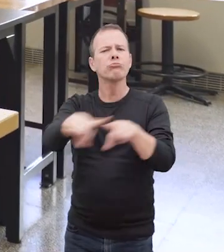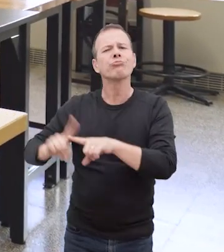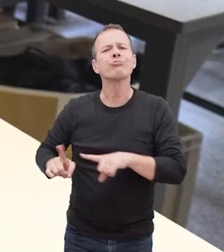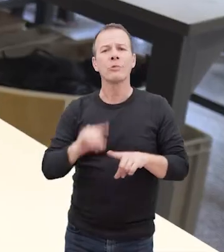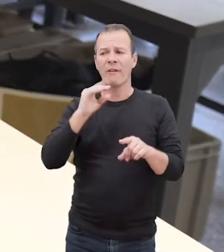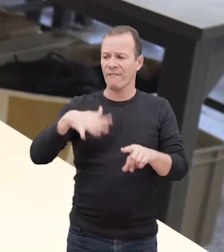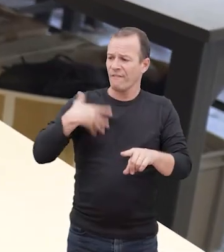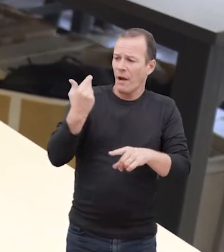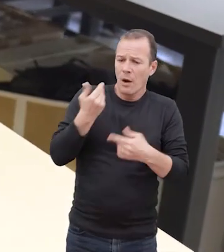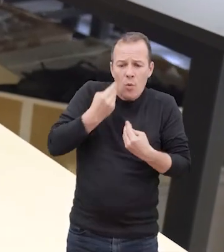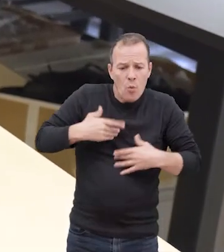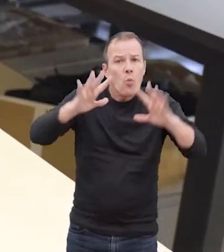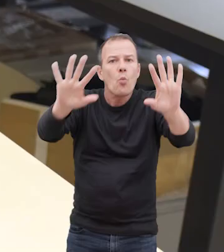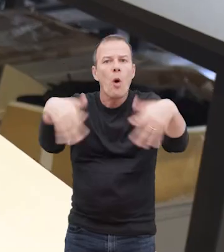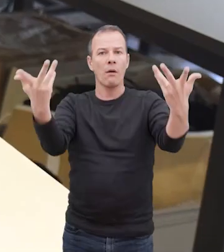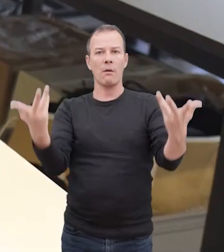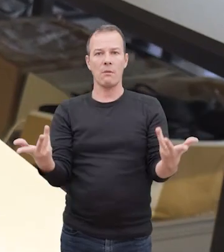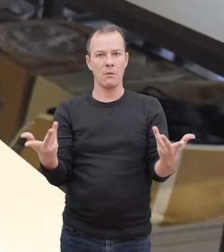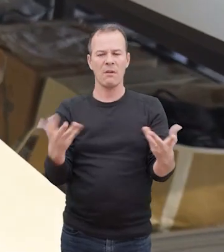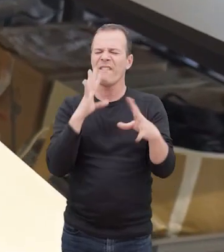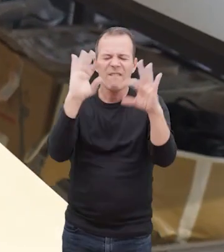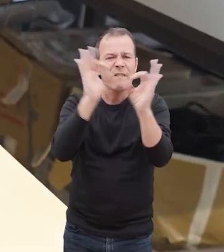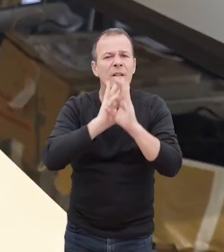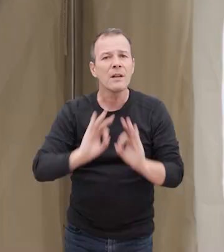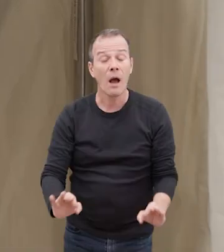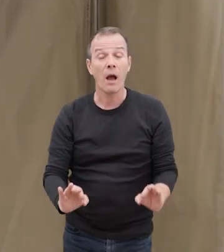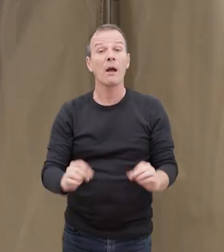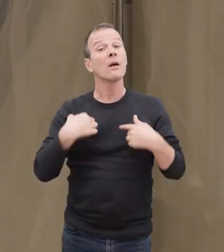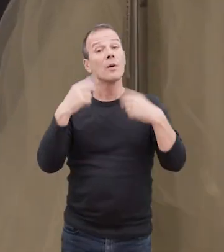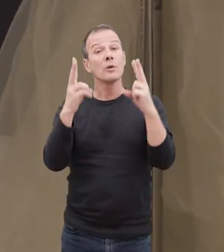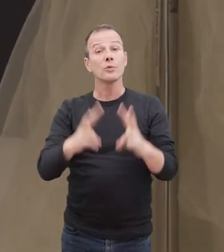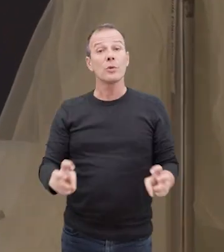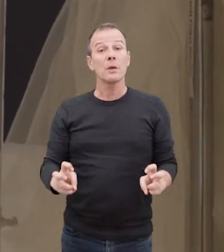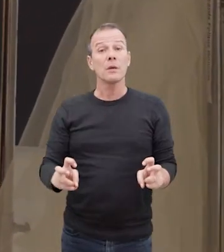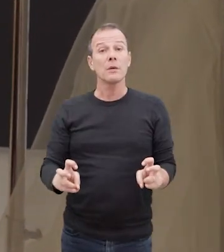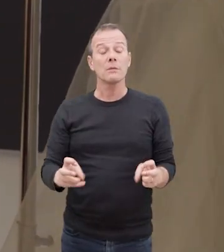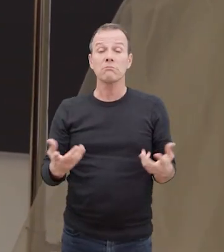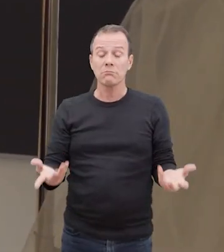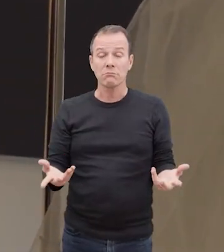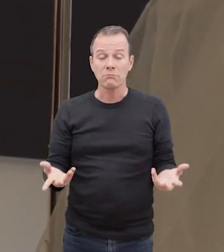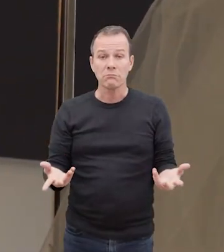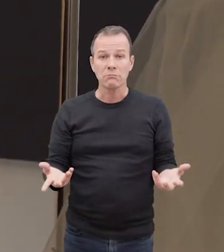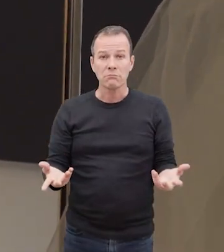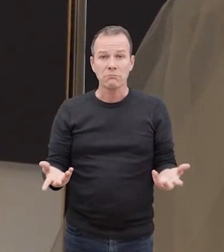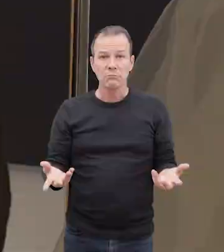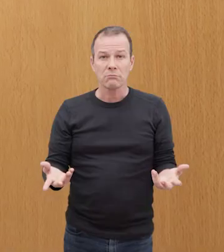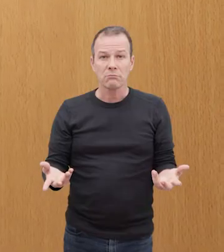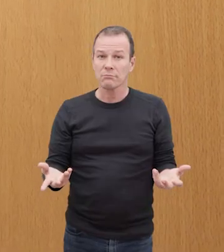eu quisesse. E que coisa fantástica é essa, não é? E descobri que poderia